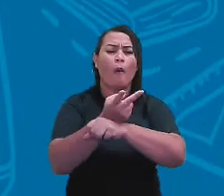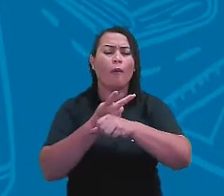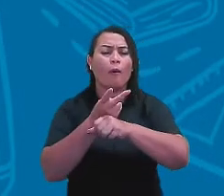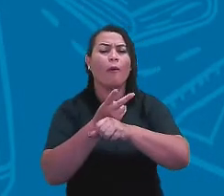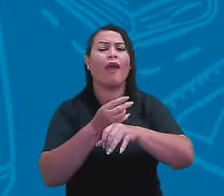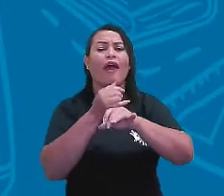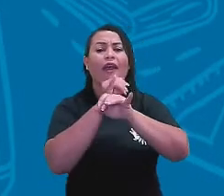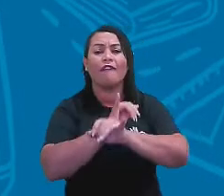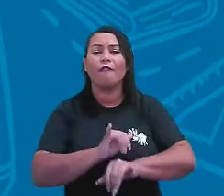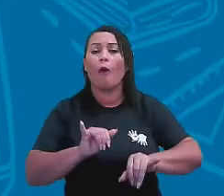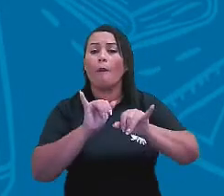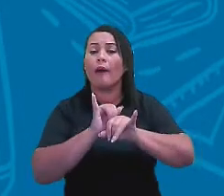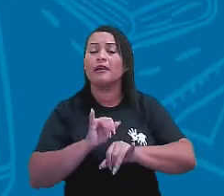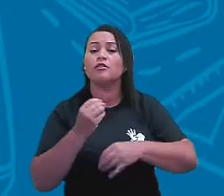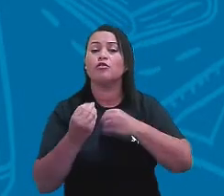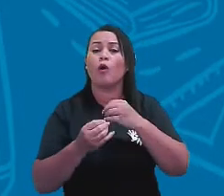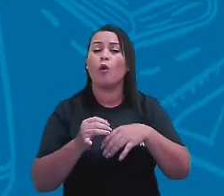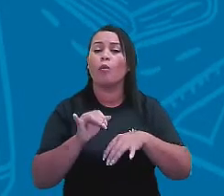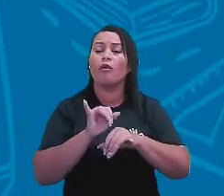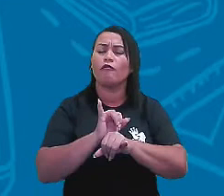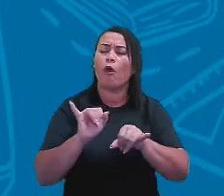os nomes